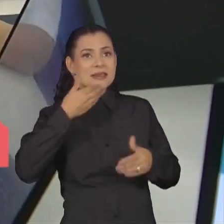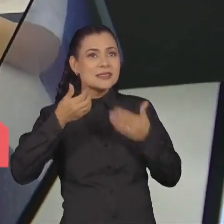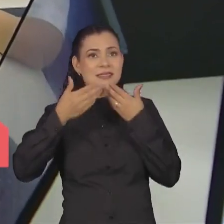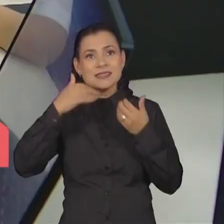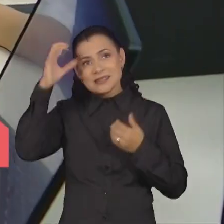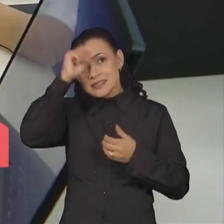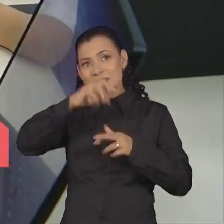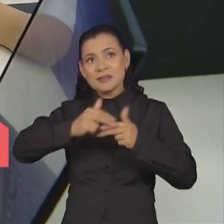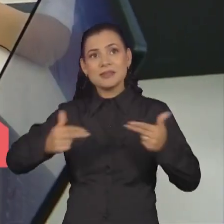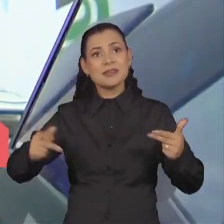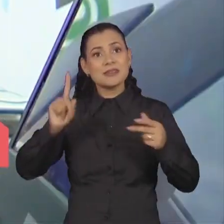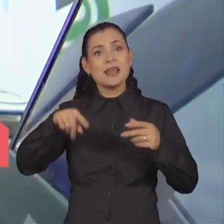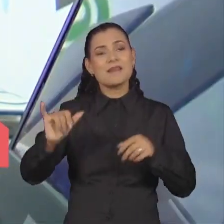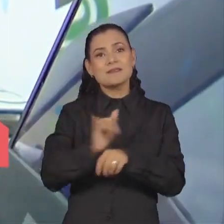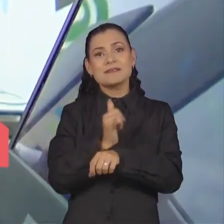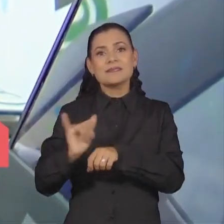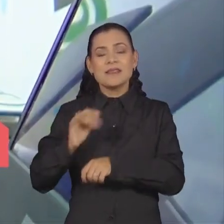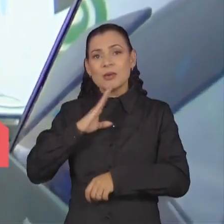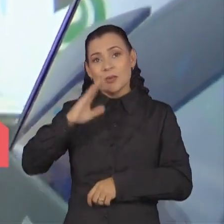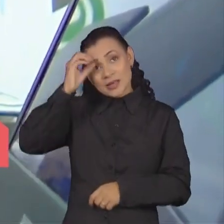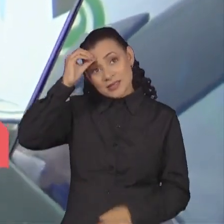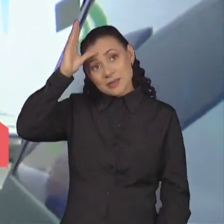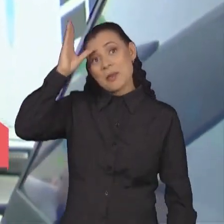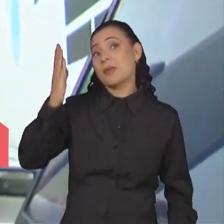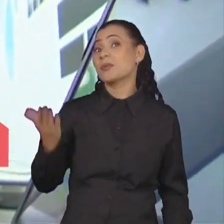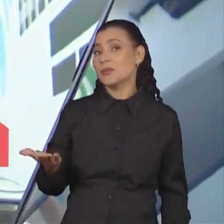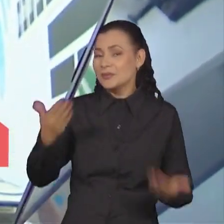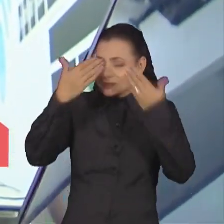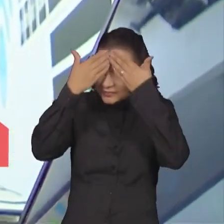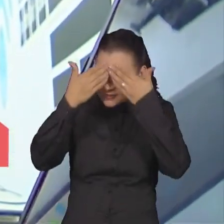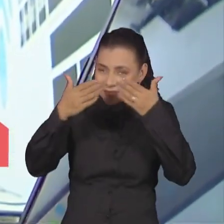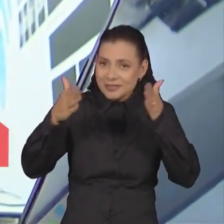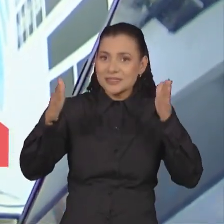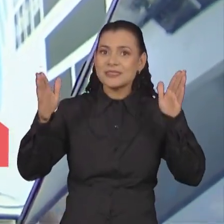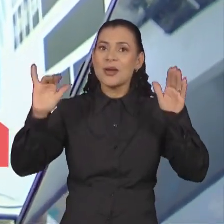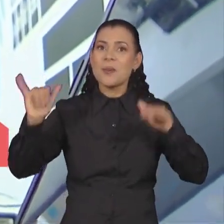abrir novas janelas para o conhecimento.